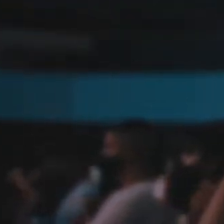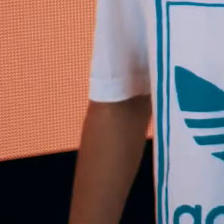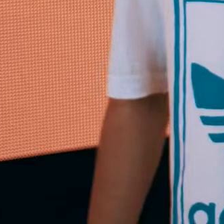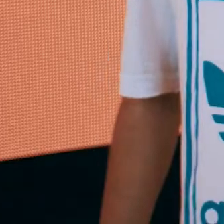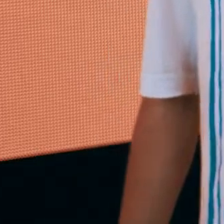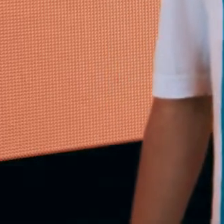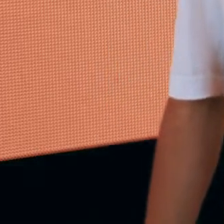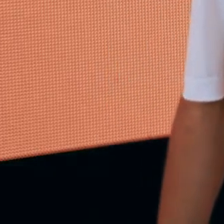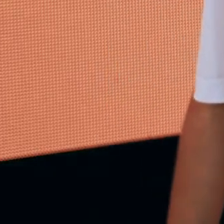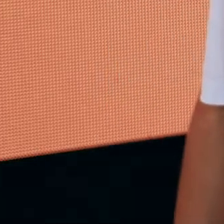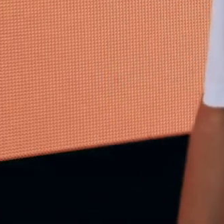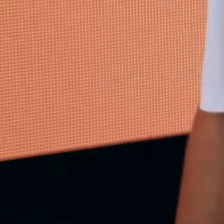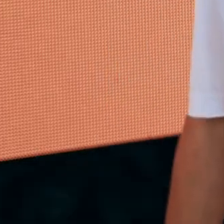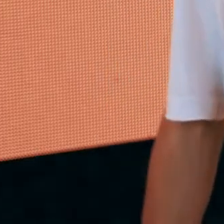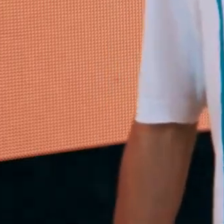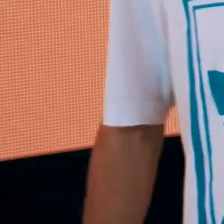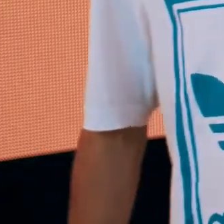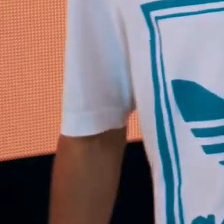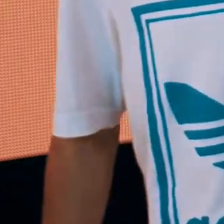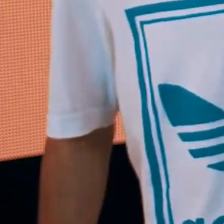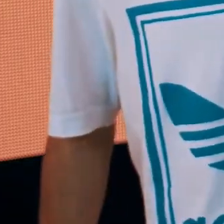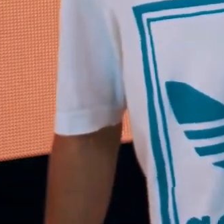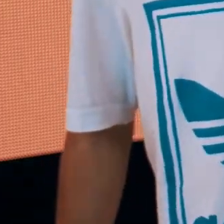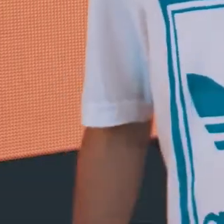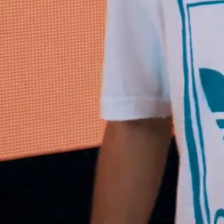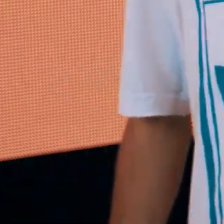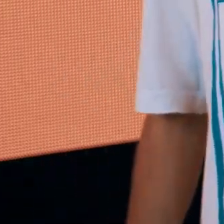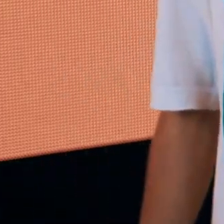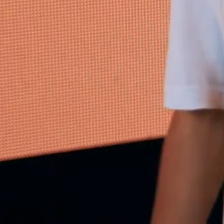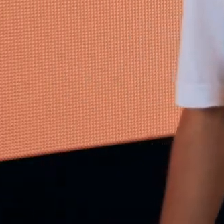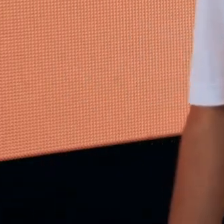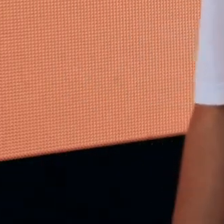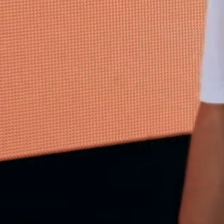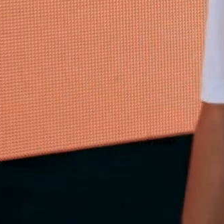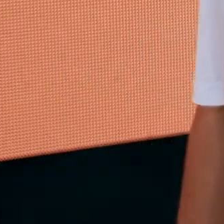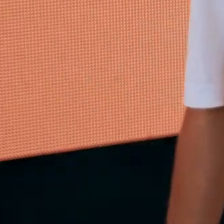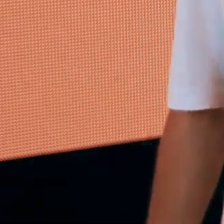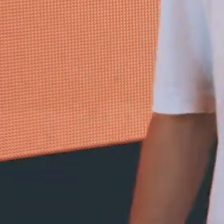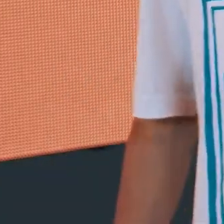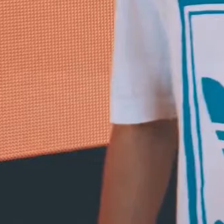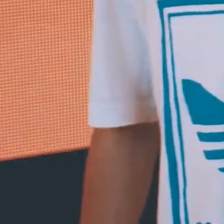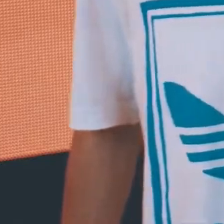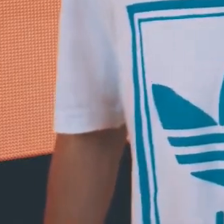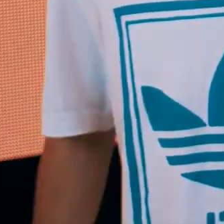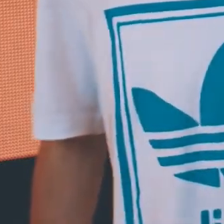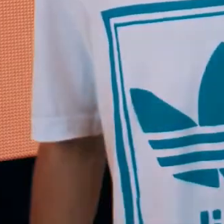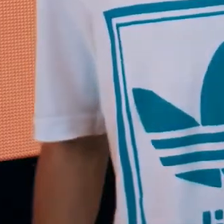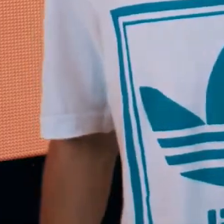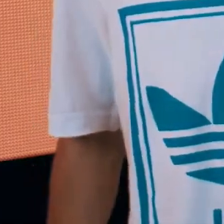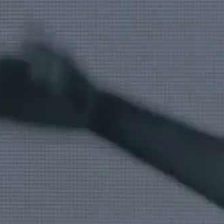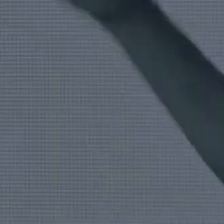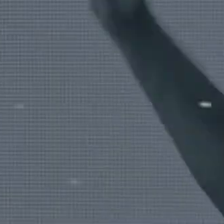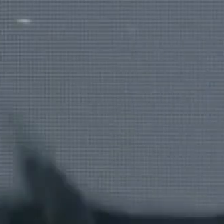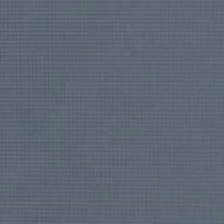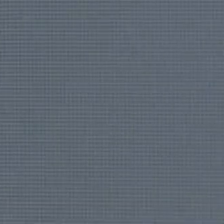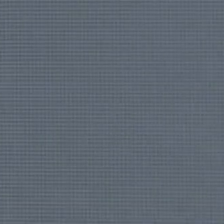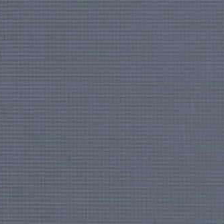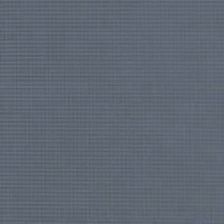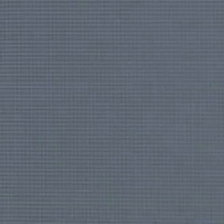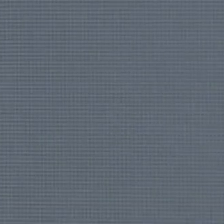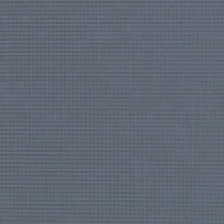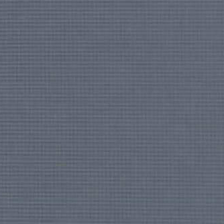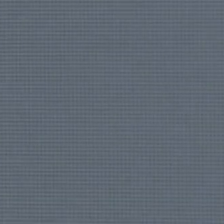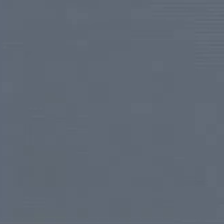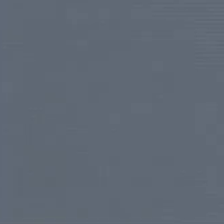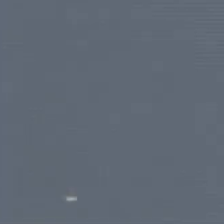noite. E não menos importante, nós temos no domingo, às 9h30 da manhã, a EBD, com classe especial para todos os adolescentes. E para você ficar